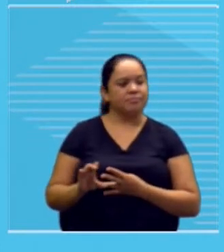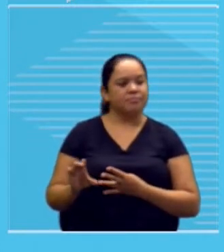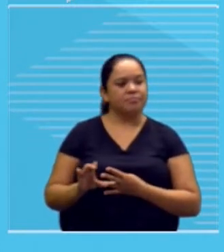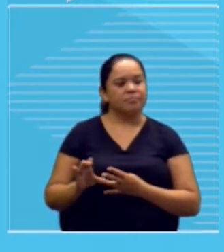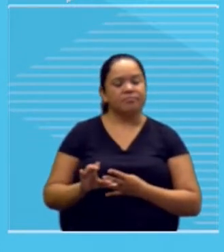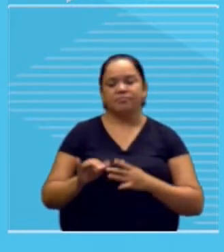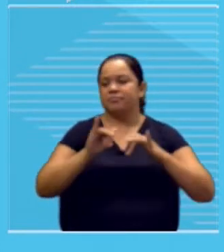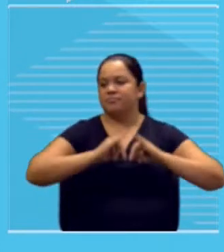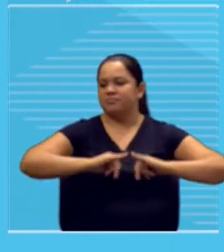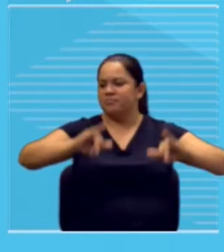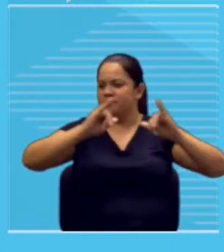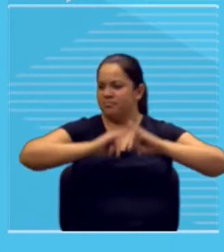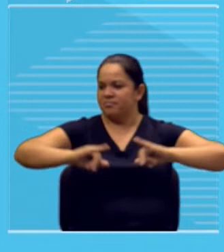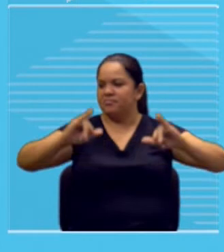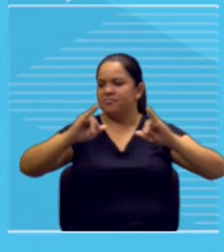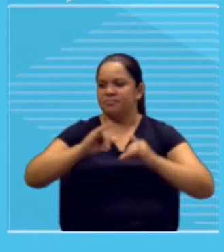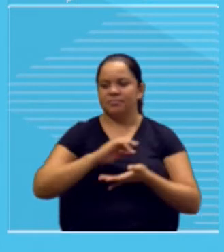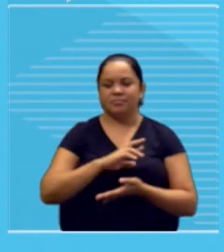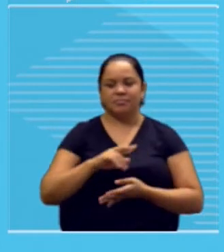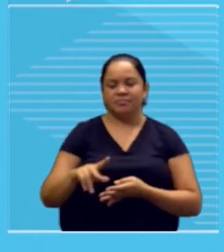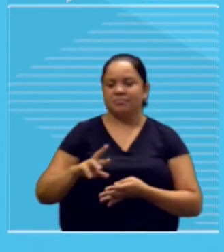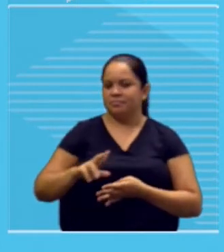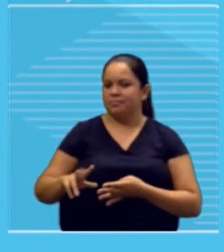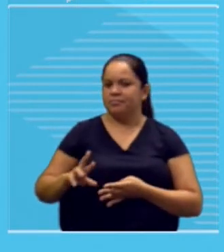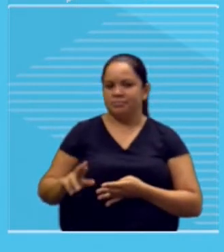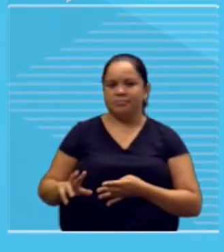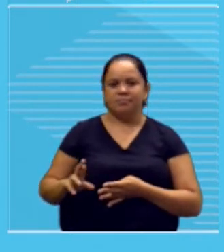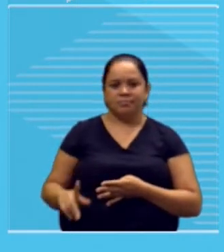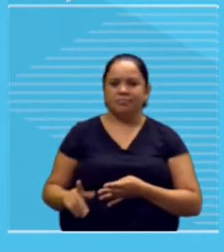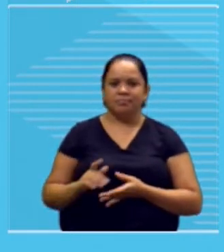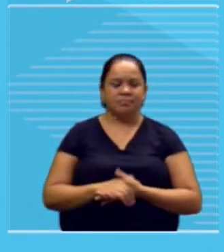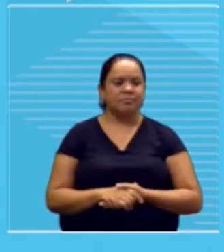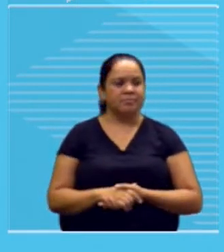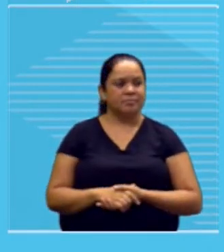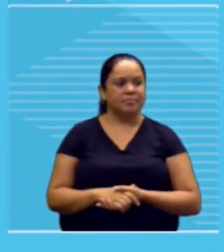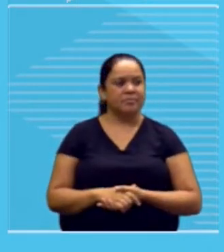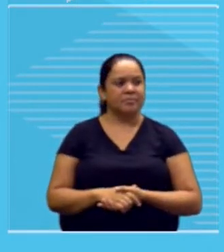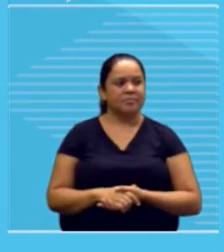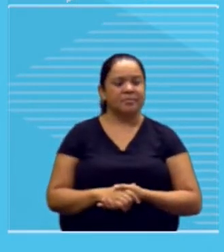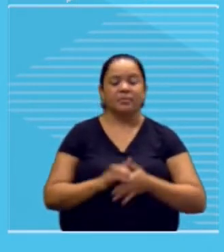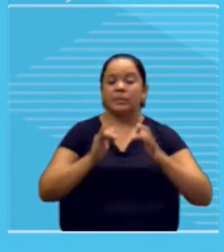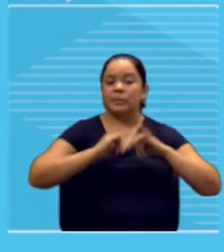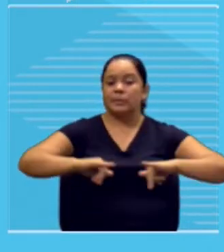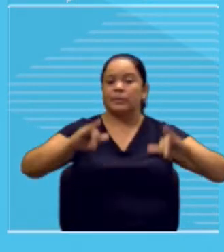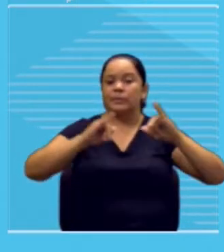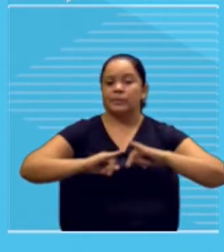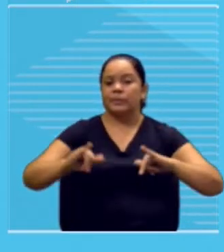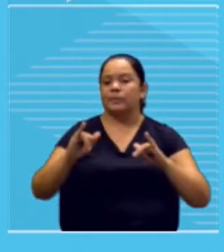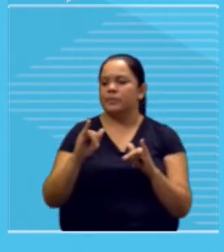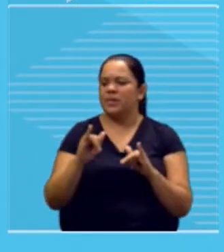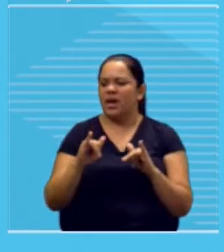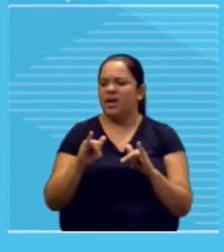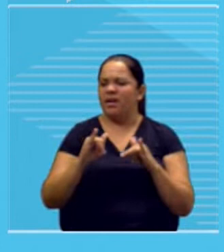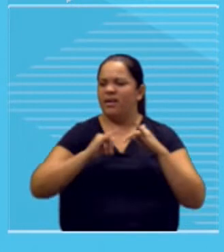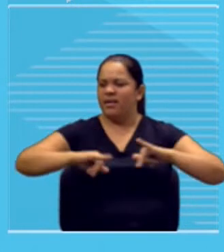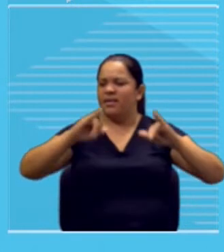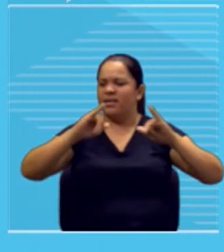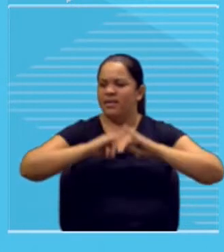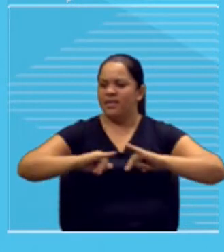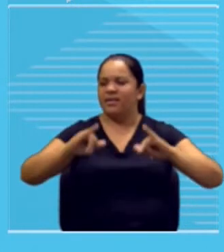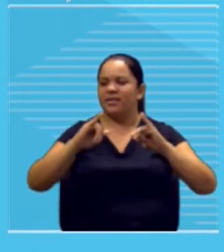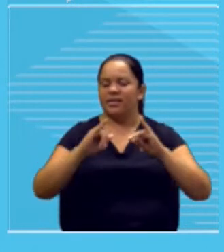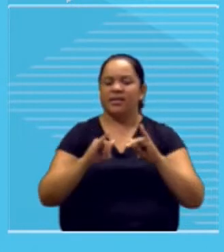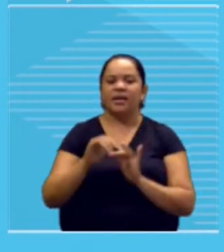não a propaganda de viola passada não foi gente propaganda ele